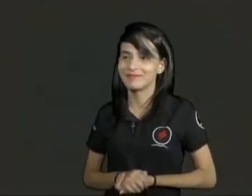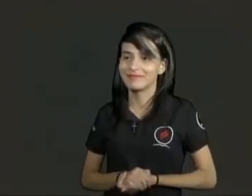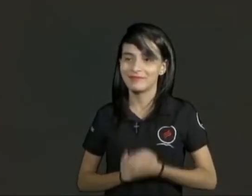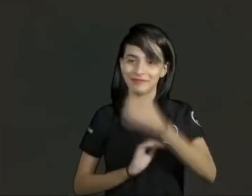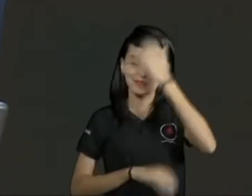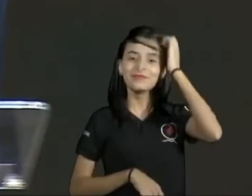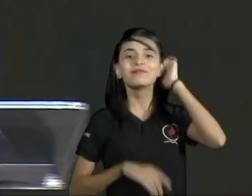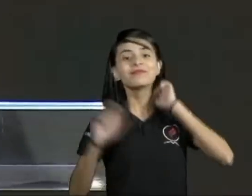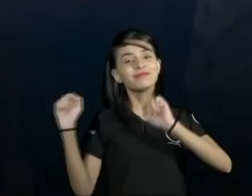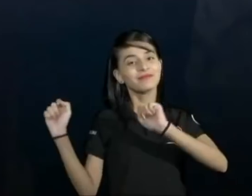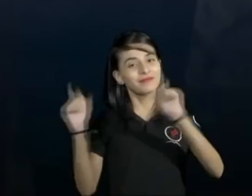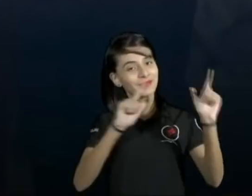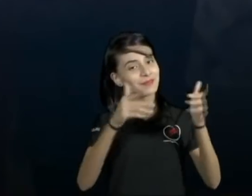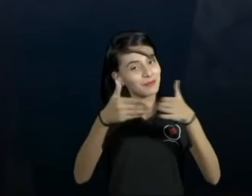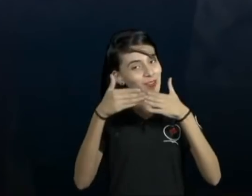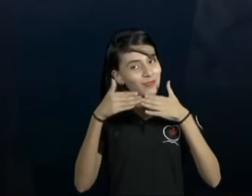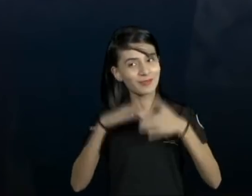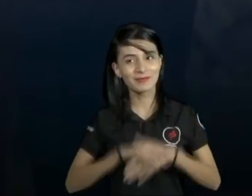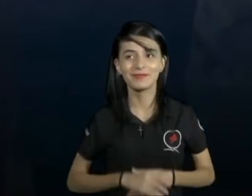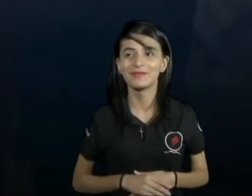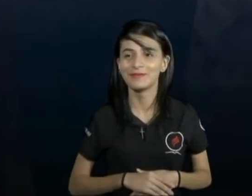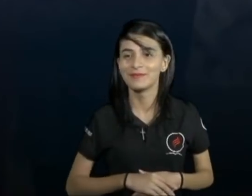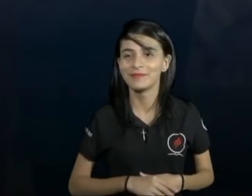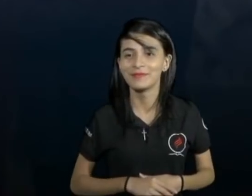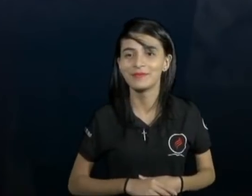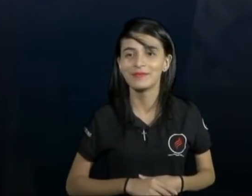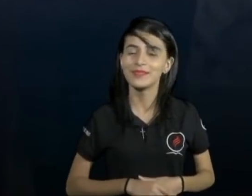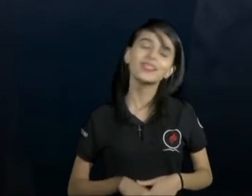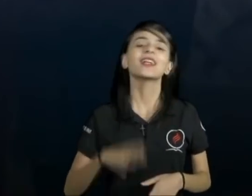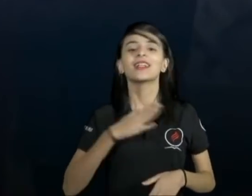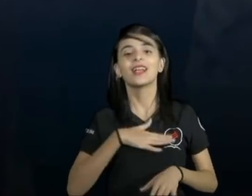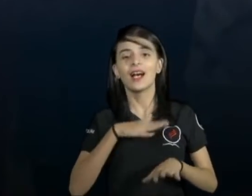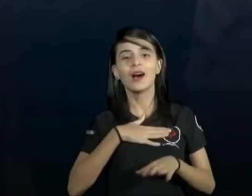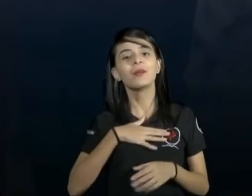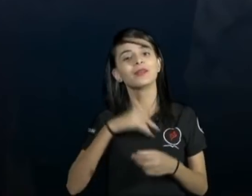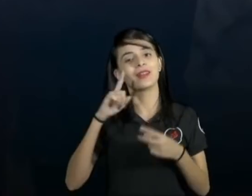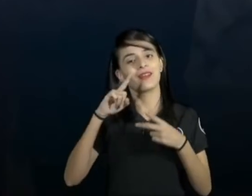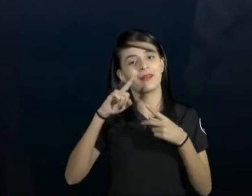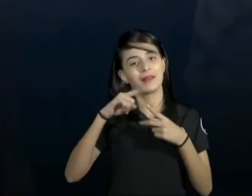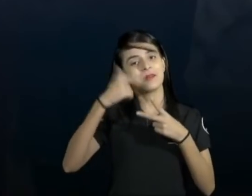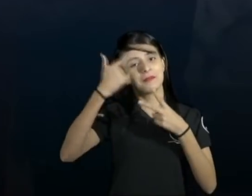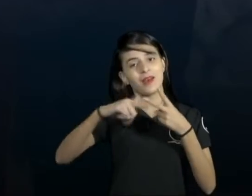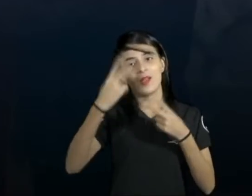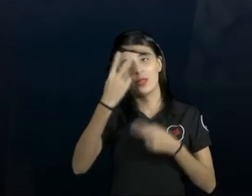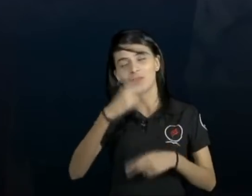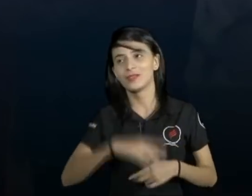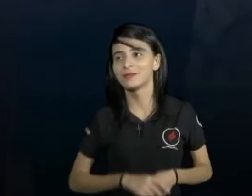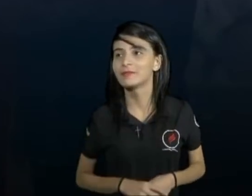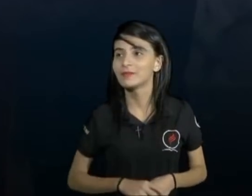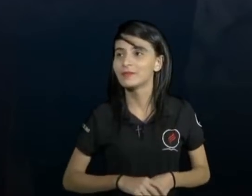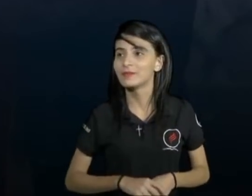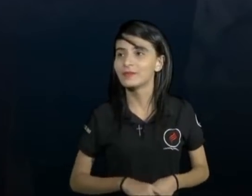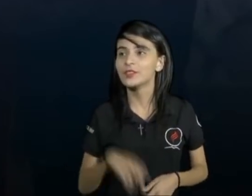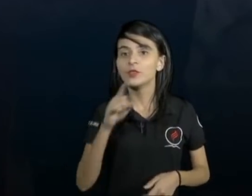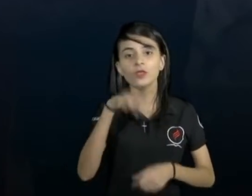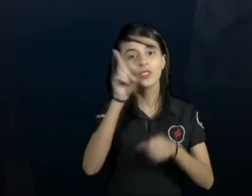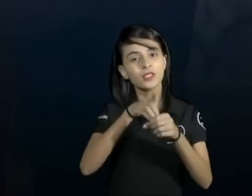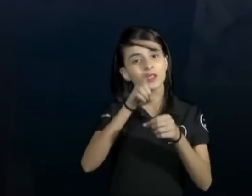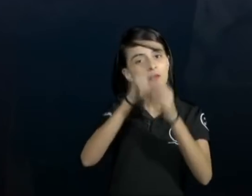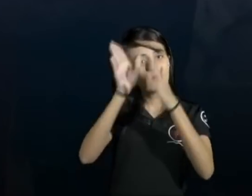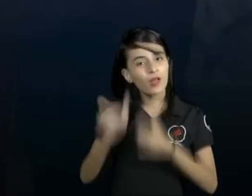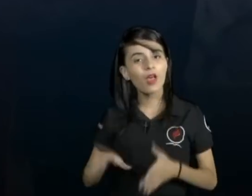a outra por favor e fica tranquilo que é se mais duas você é dizimista fiel